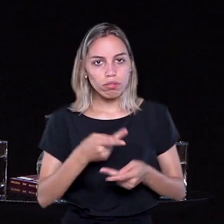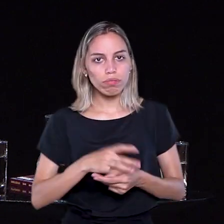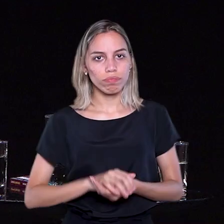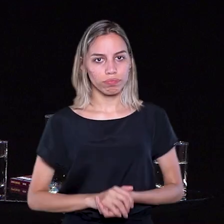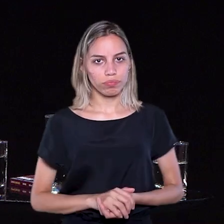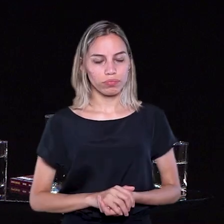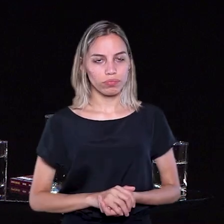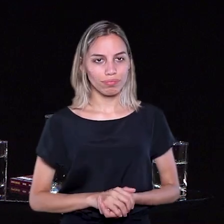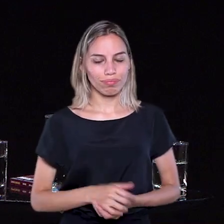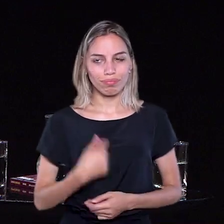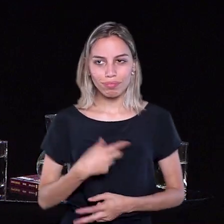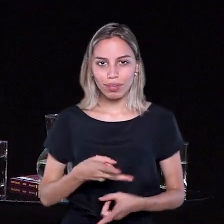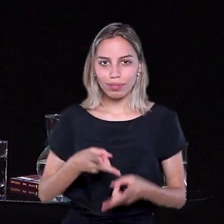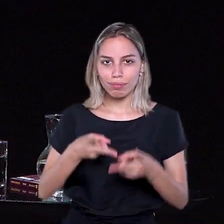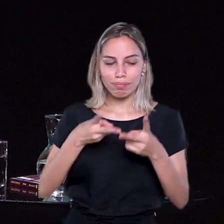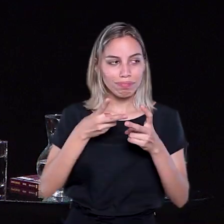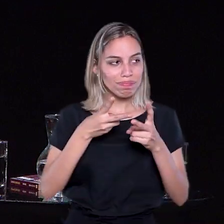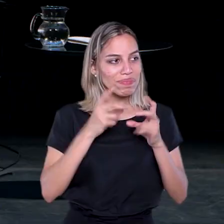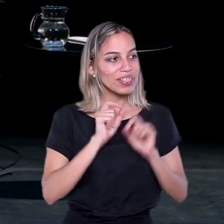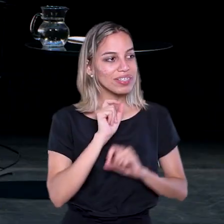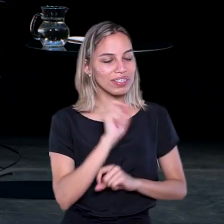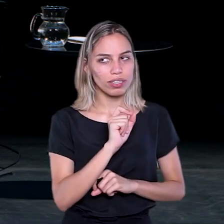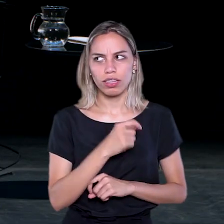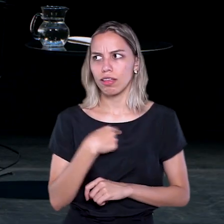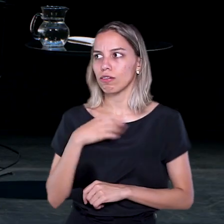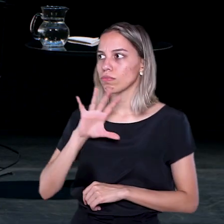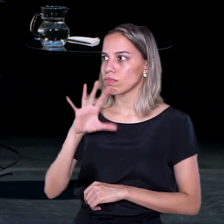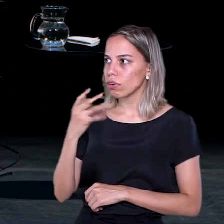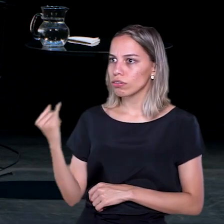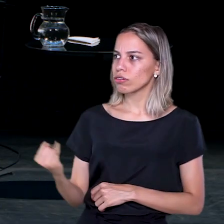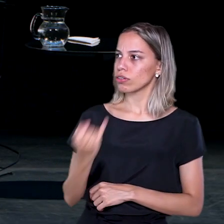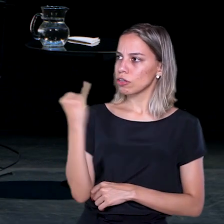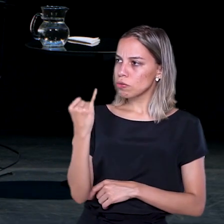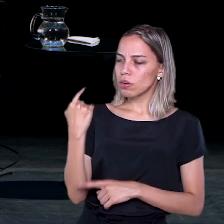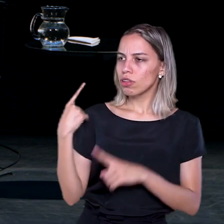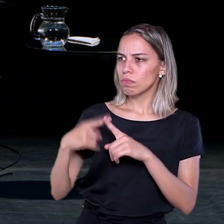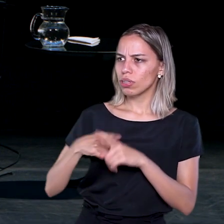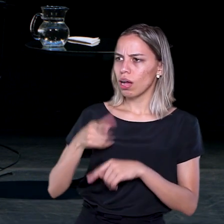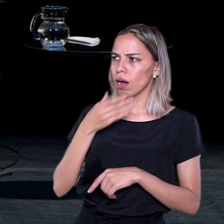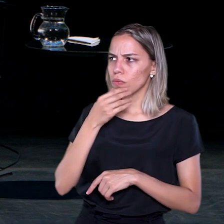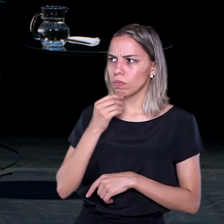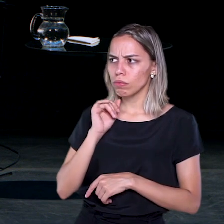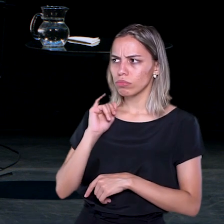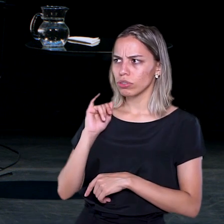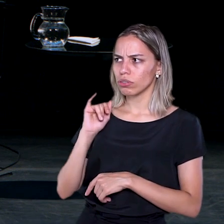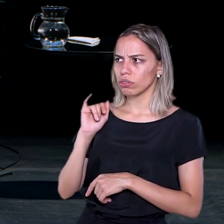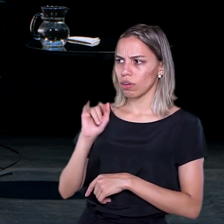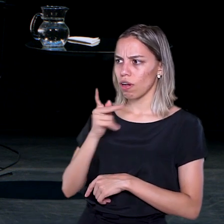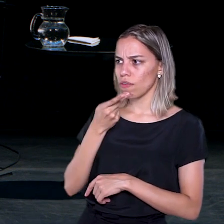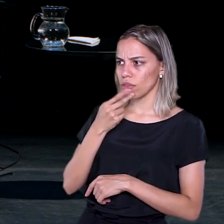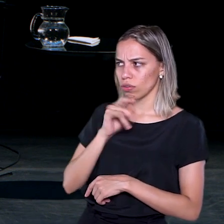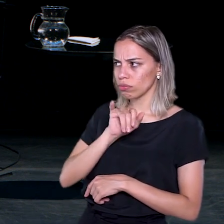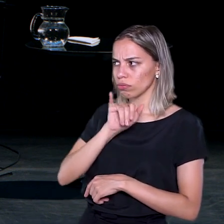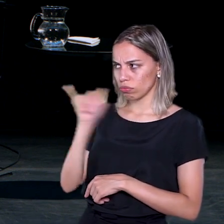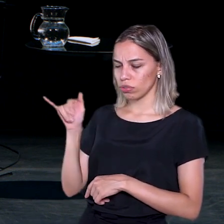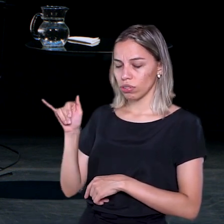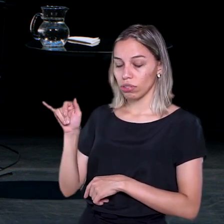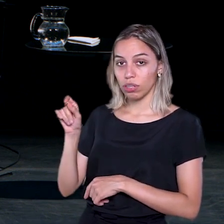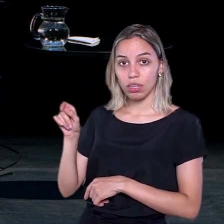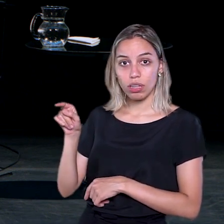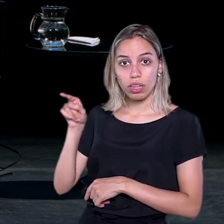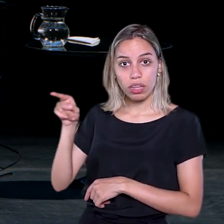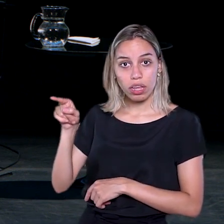eu venho concluir, Afonso, que esse livro... Eu acho que isso é importante. Ele disse que ele te ensinou a falar. Eu ensinei ele a falar pois a